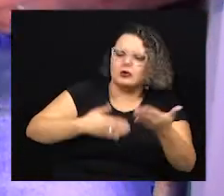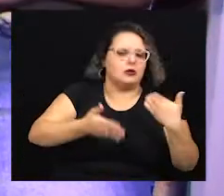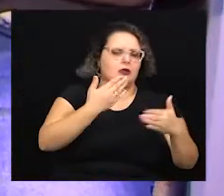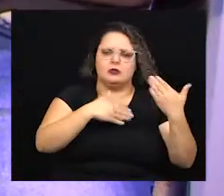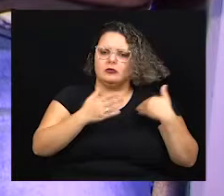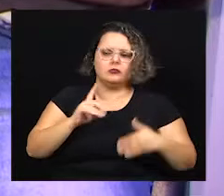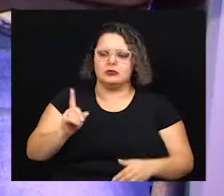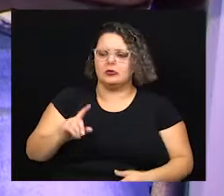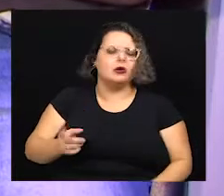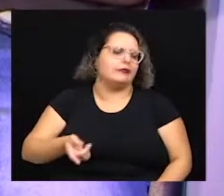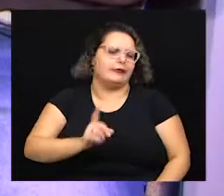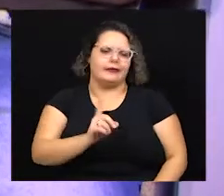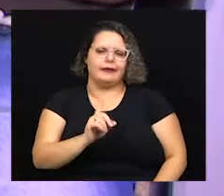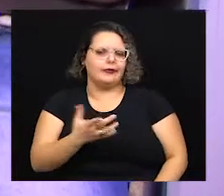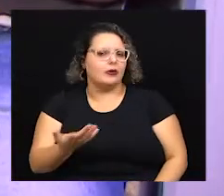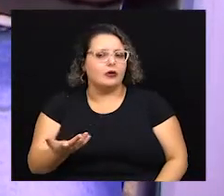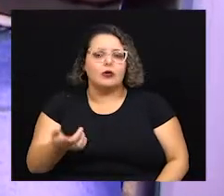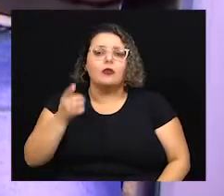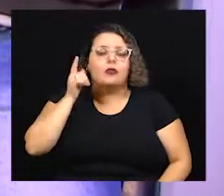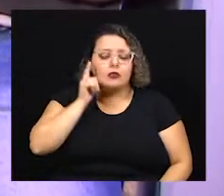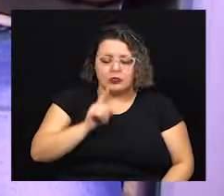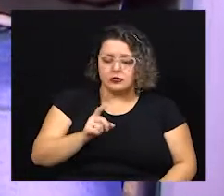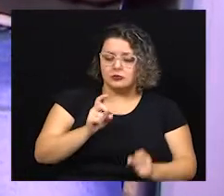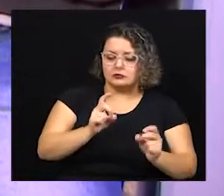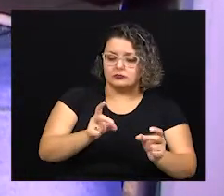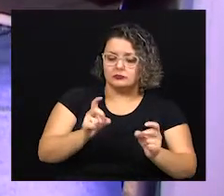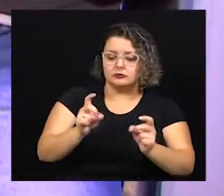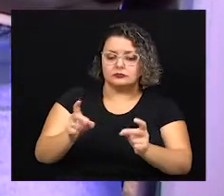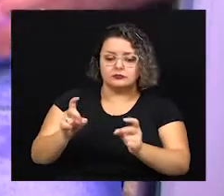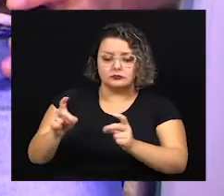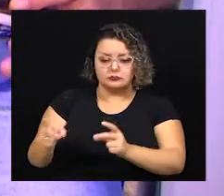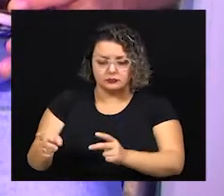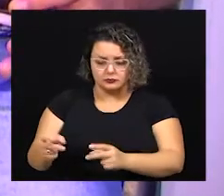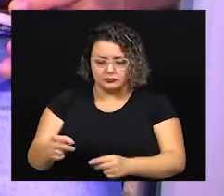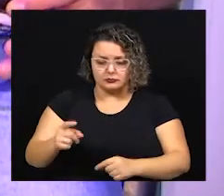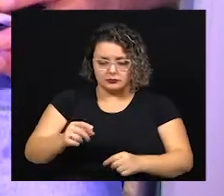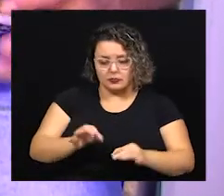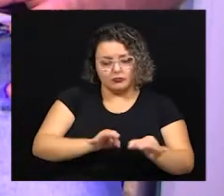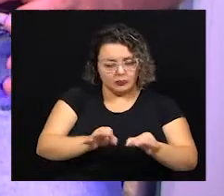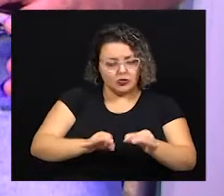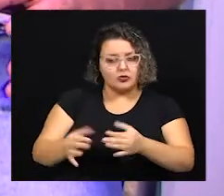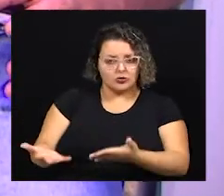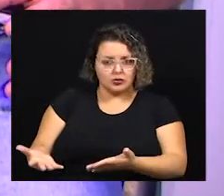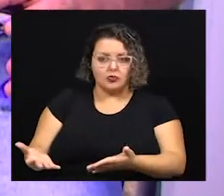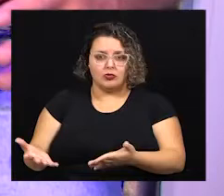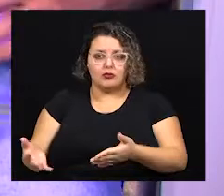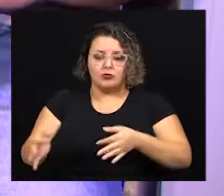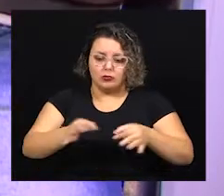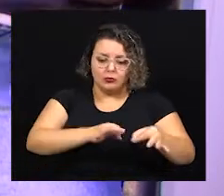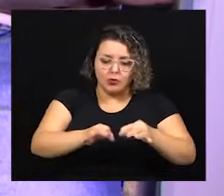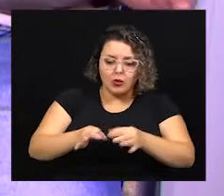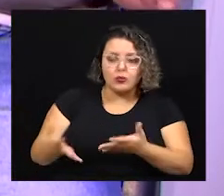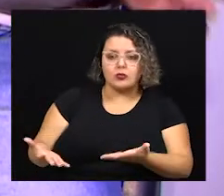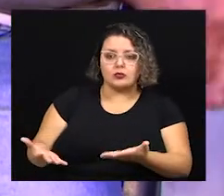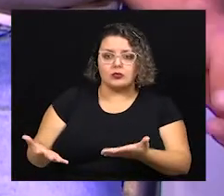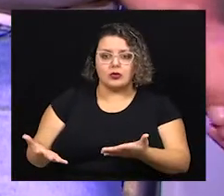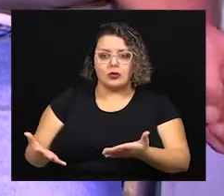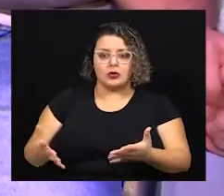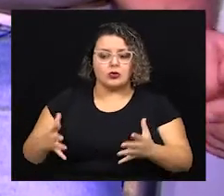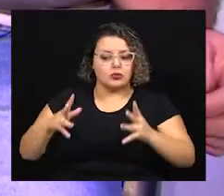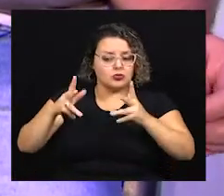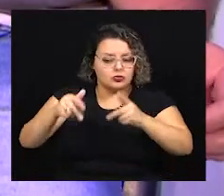era assim antes. Não, a gente consegue vender, a gente vende um projeto, a gente monta um projeto que ele é